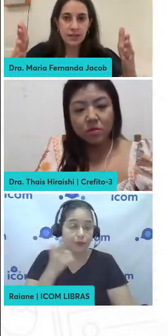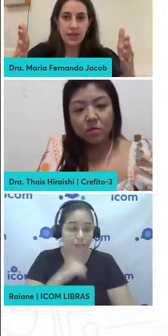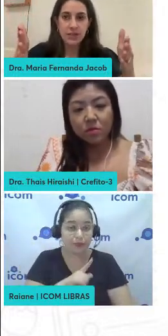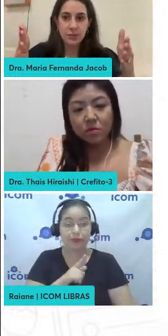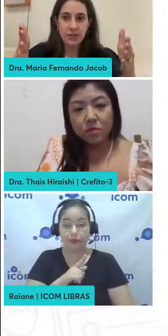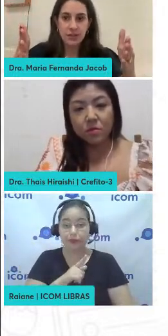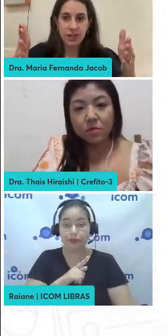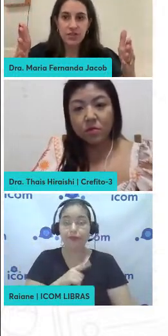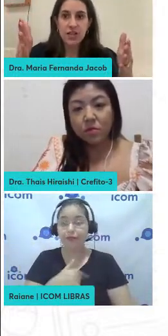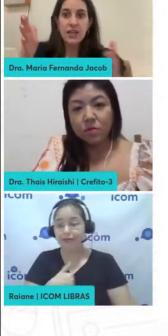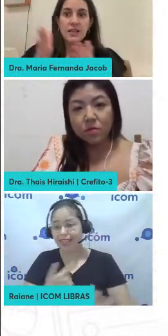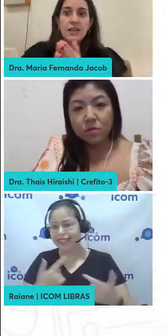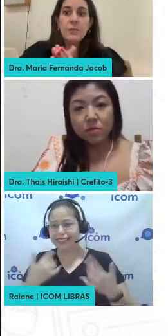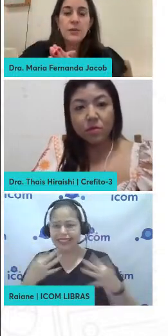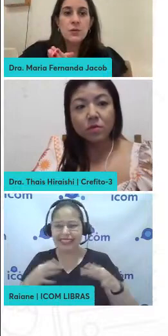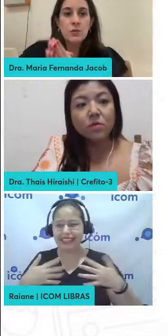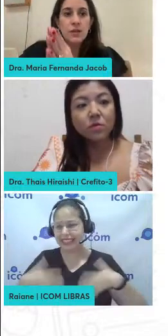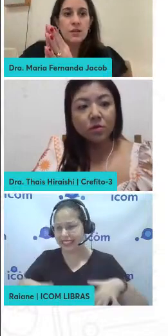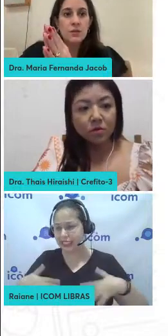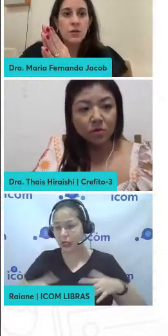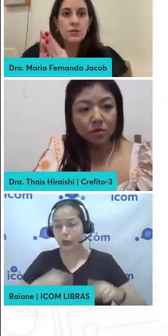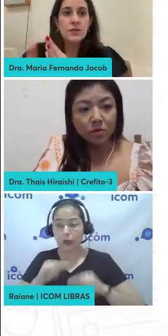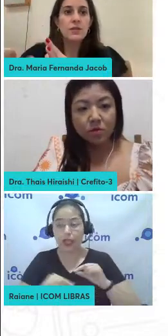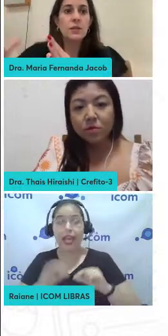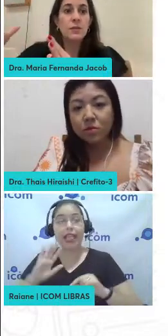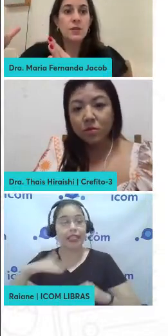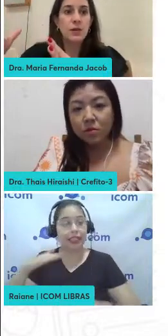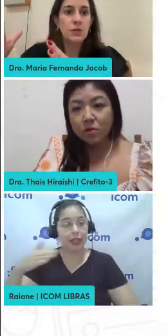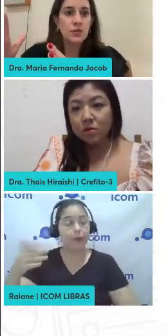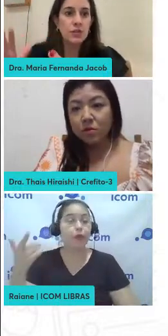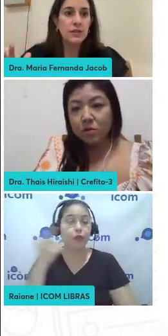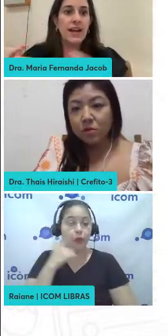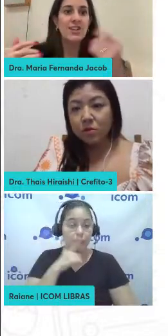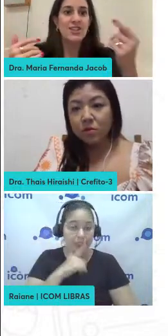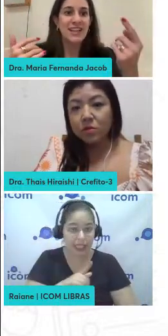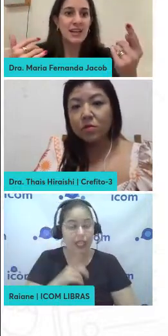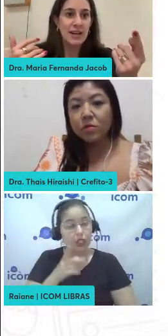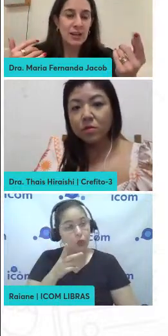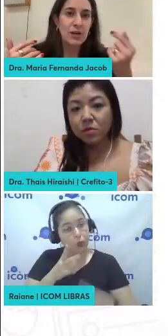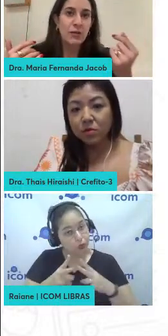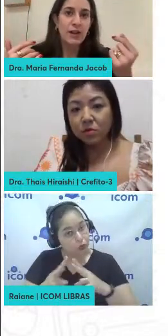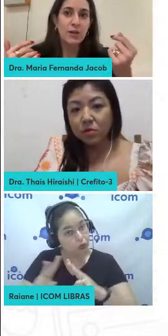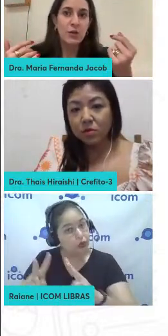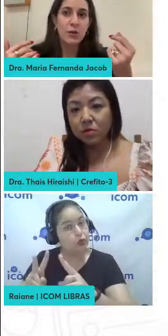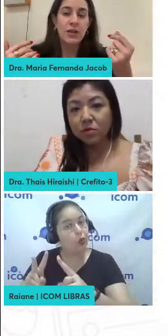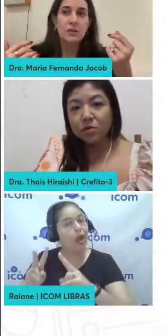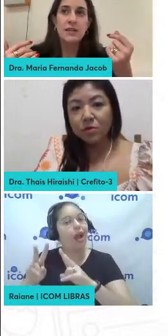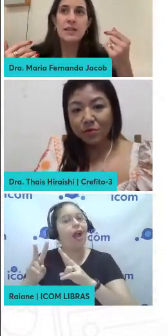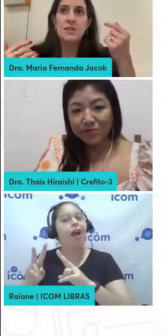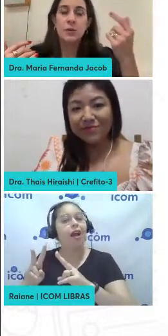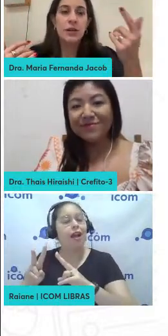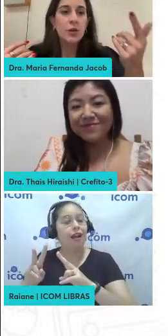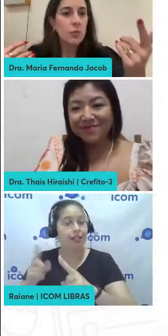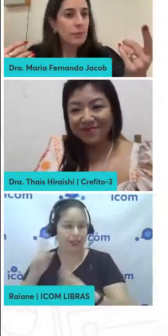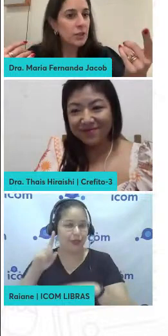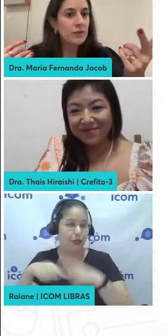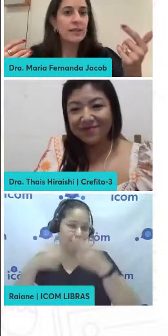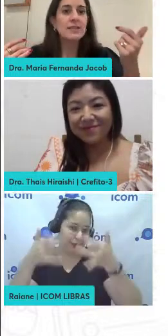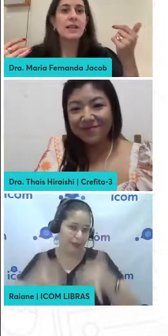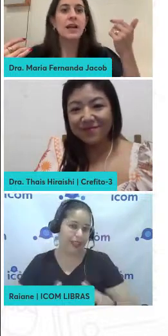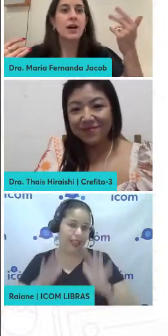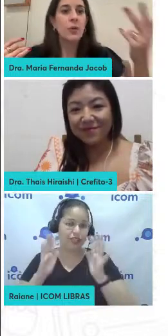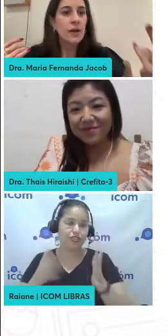que ele se queixa para a gente. E aí, depois com isso, eu consigo depois dar uma continuidade, daí foi aquilo que eu coloquei no início, com